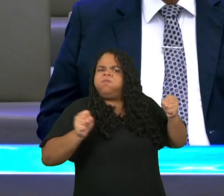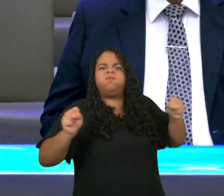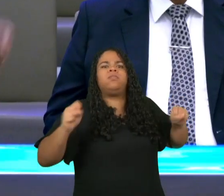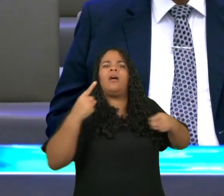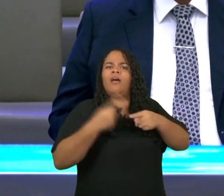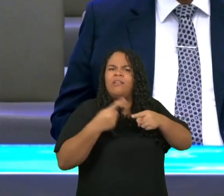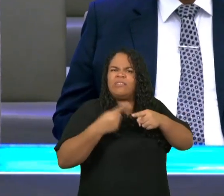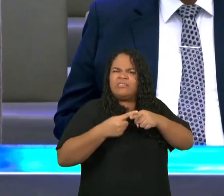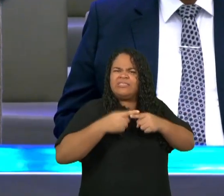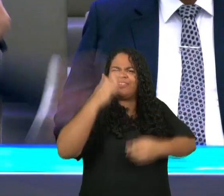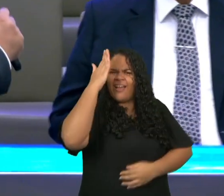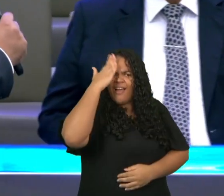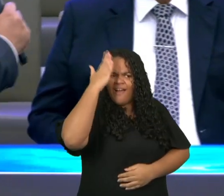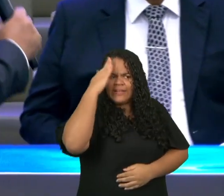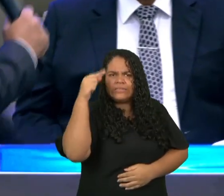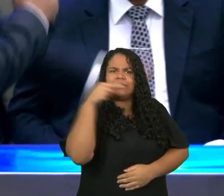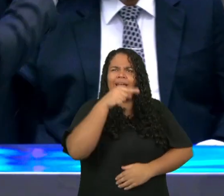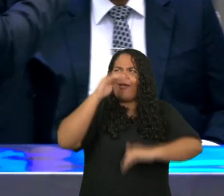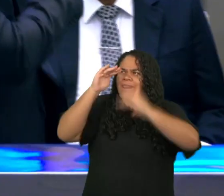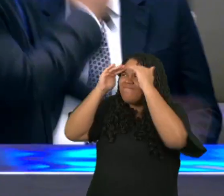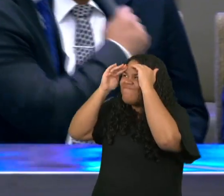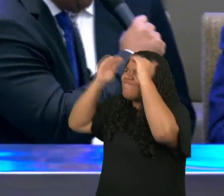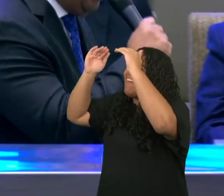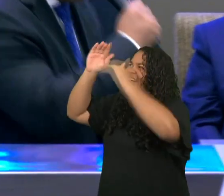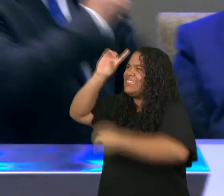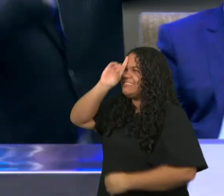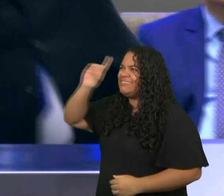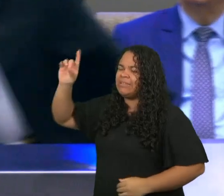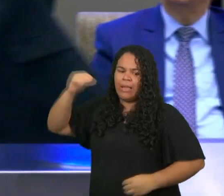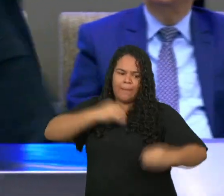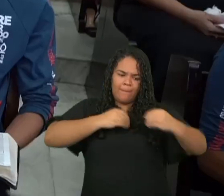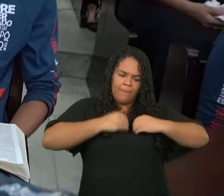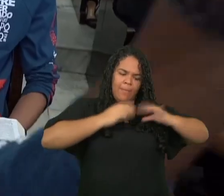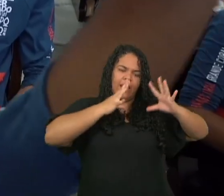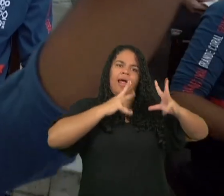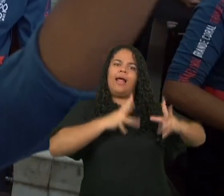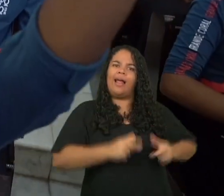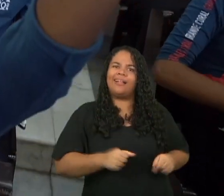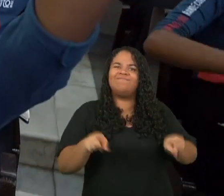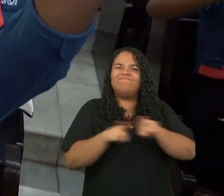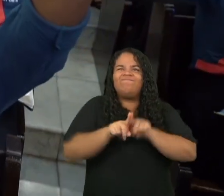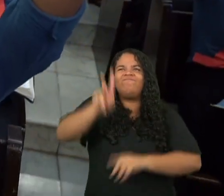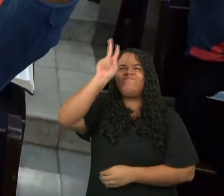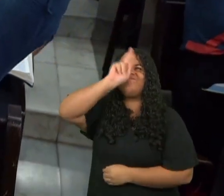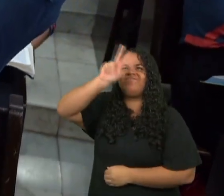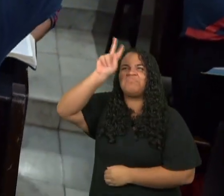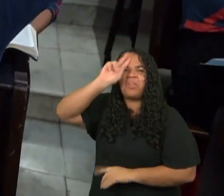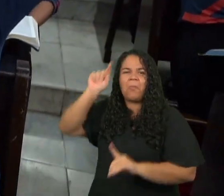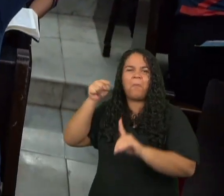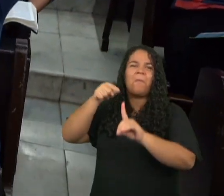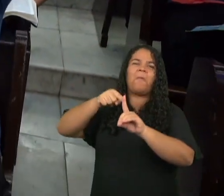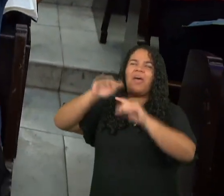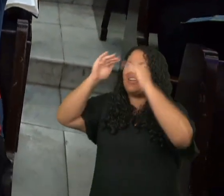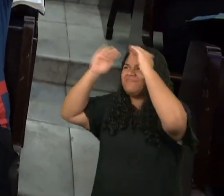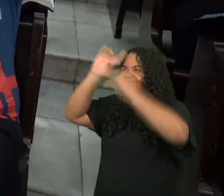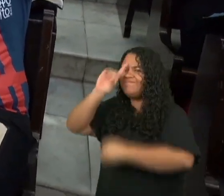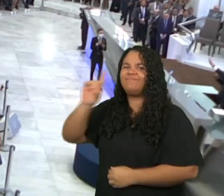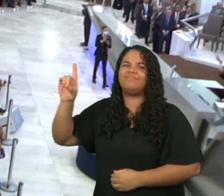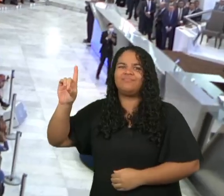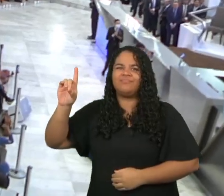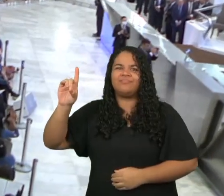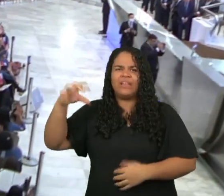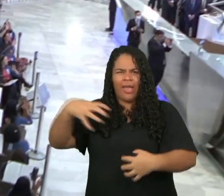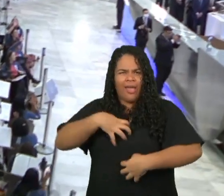esse crente vai obedecer, vai ter pureza e vai ter propósito da sua vida. Levanta a tua mão se Deus falou